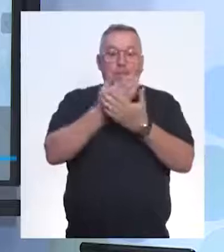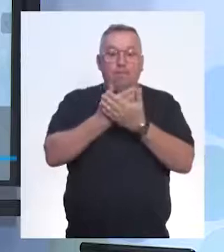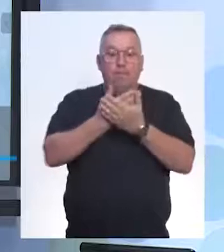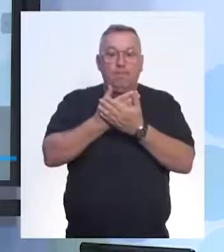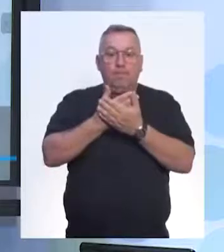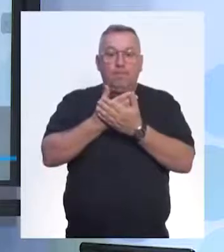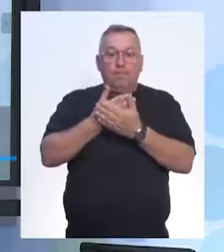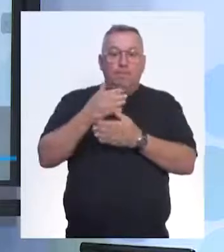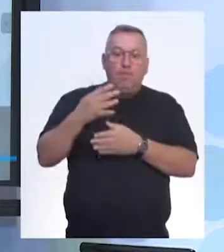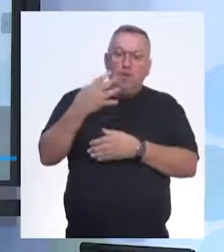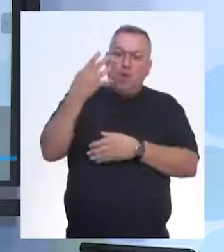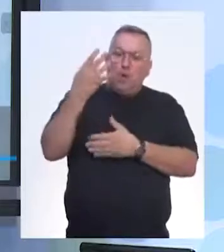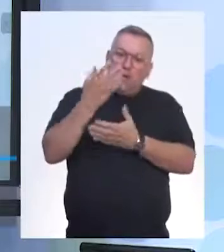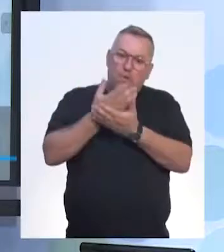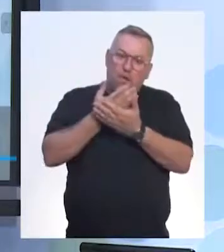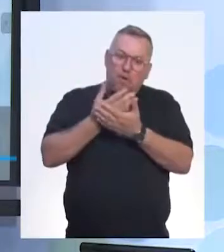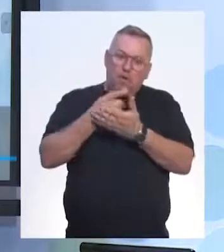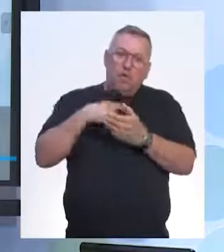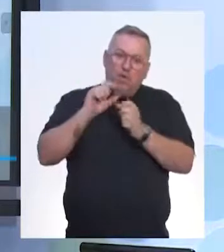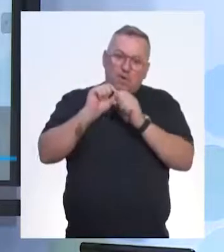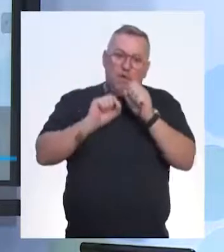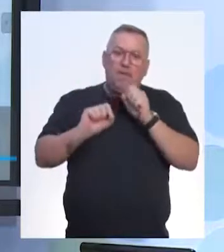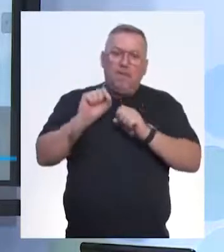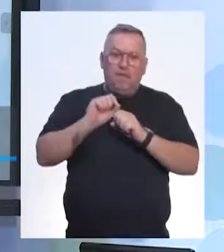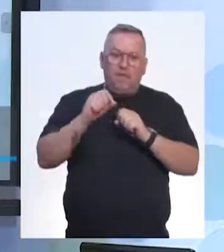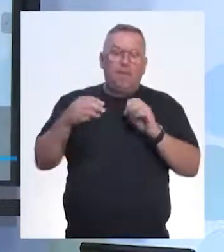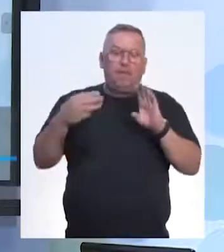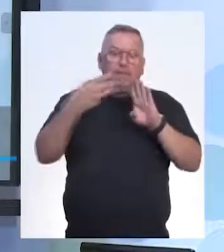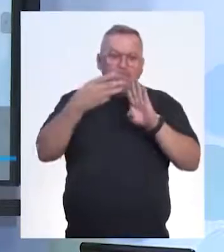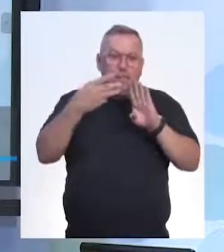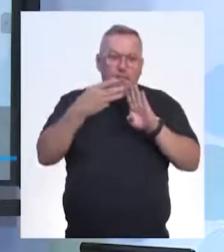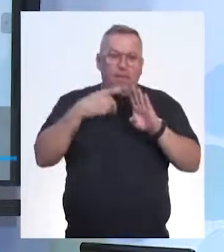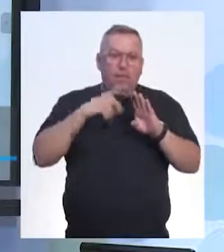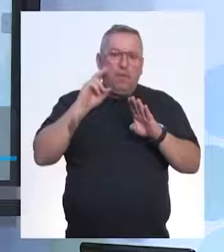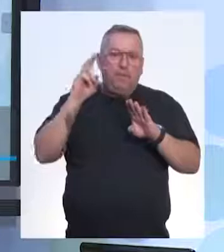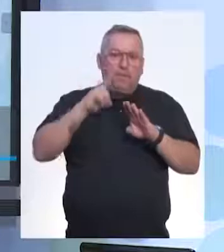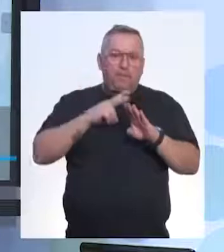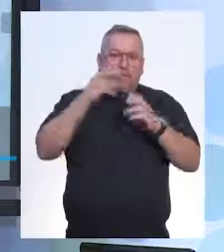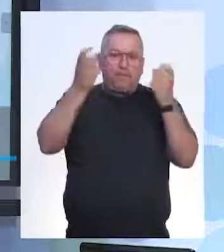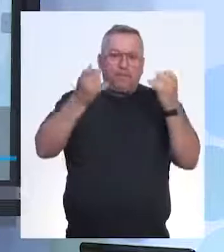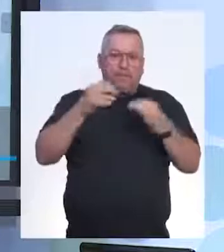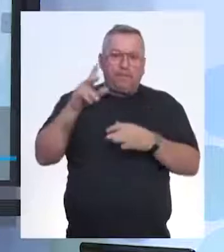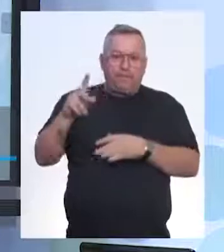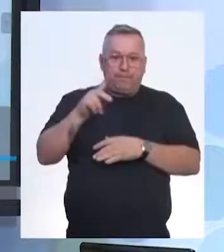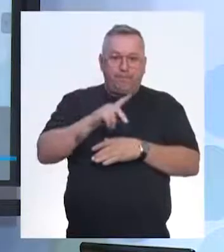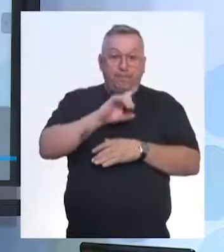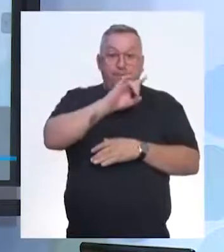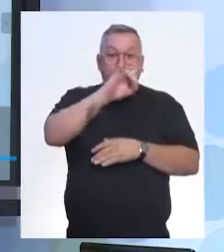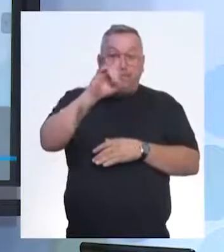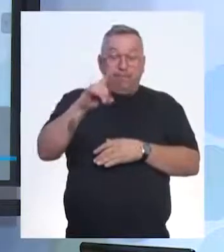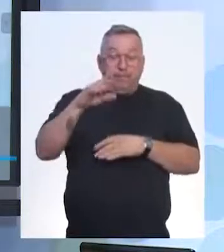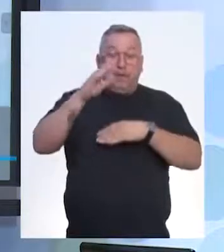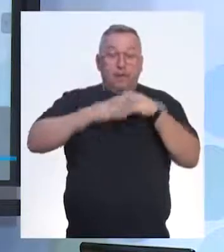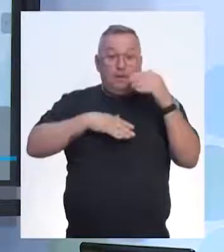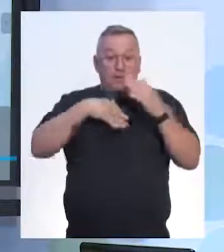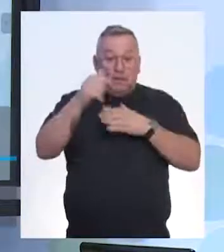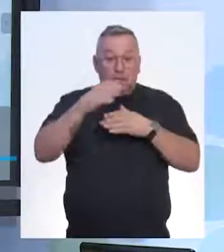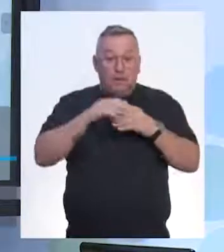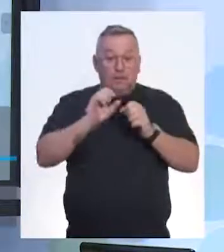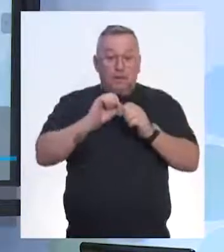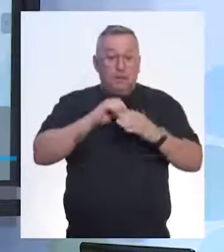média de 4 aulas, né? É o que a gente tem feito, né, Jonas, esse bimestre. Eu acho que é bom até contar para os professores isso, que cada habilidade a gente